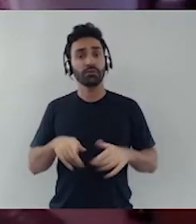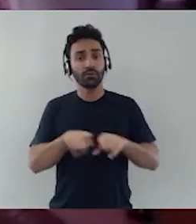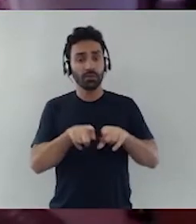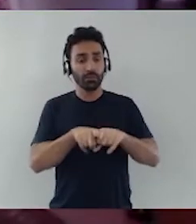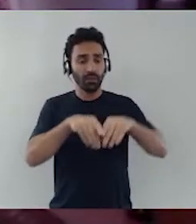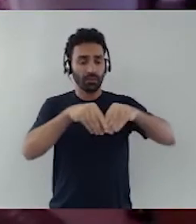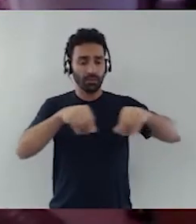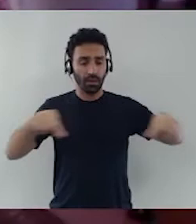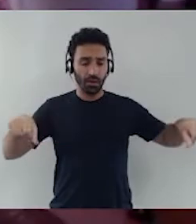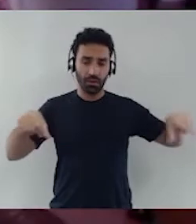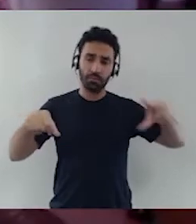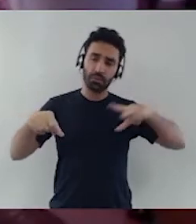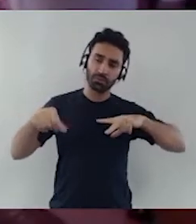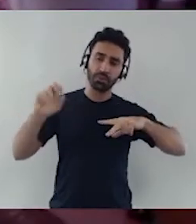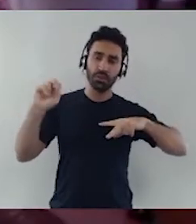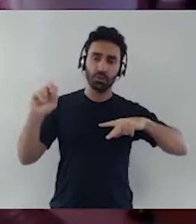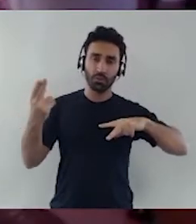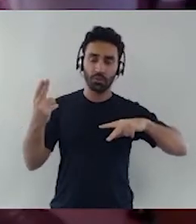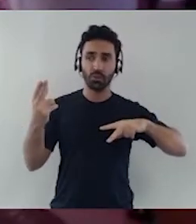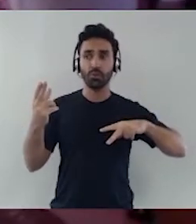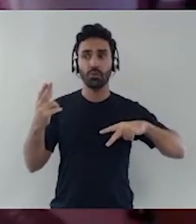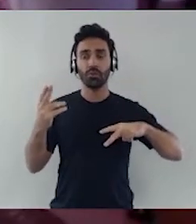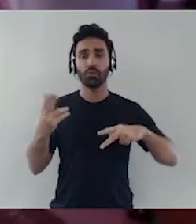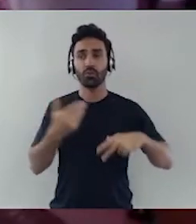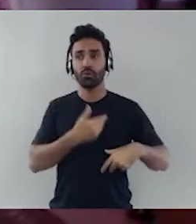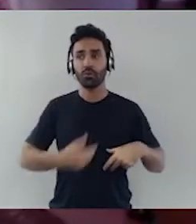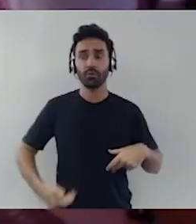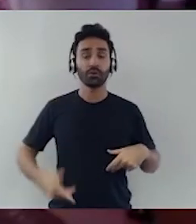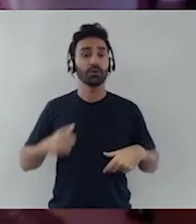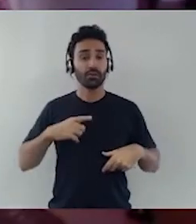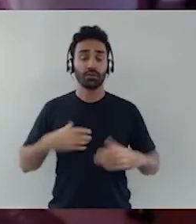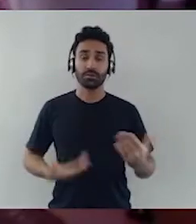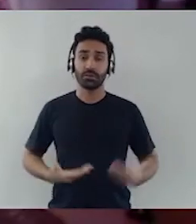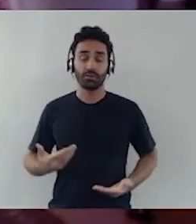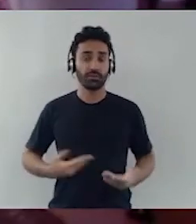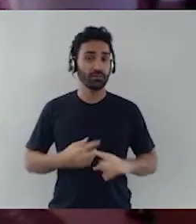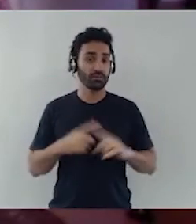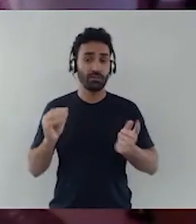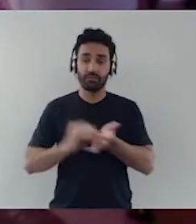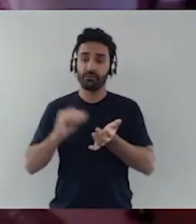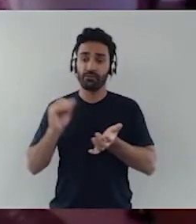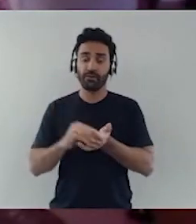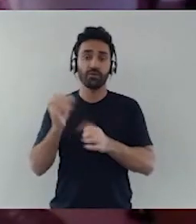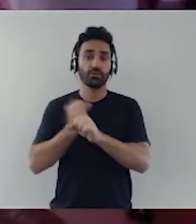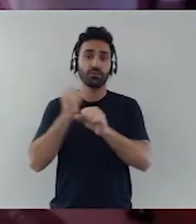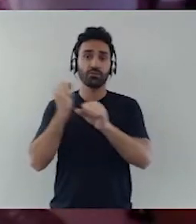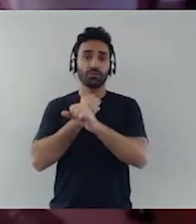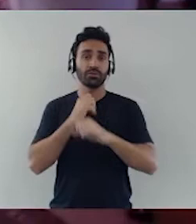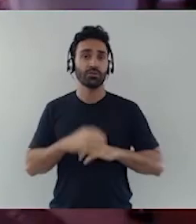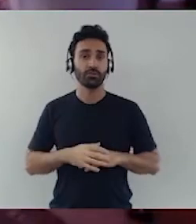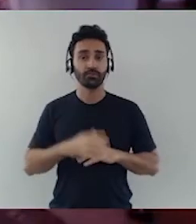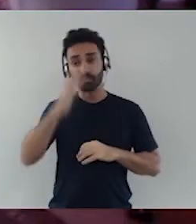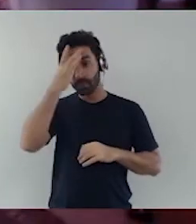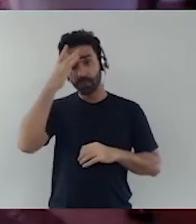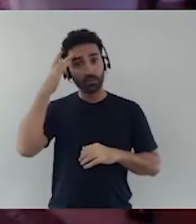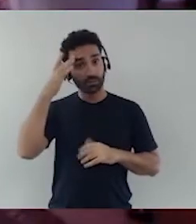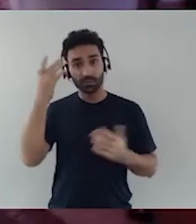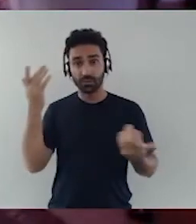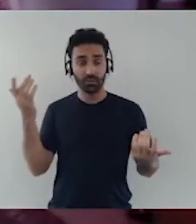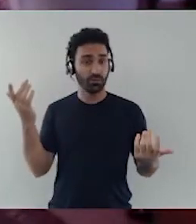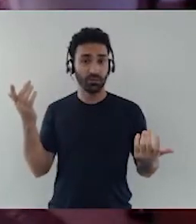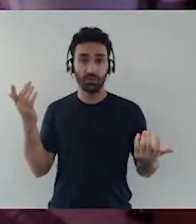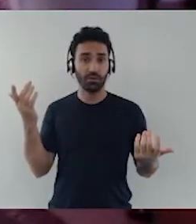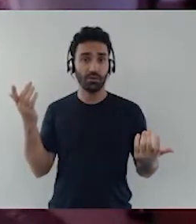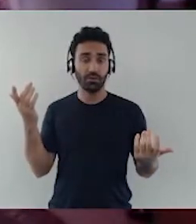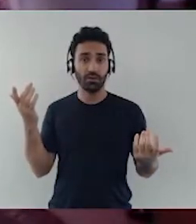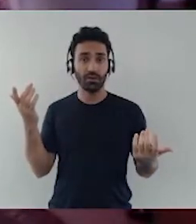ou privadas, com serviços, mas sem construções, com pouca gente ocupando grandes espaços físicos,